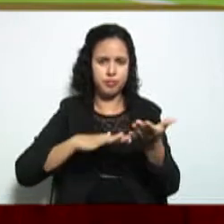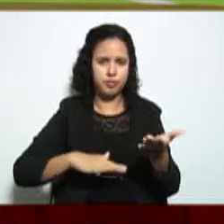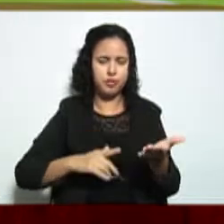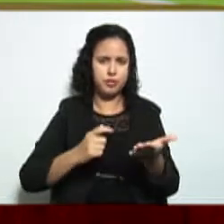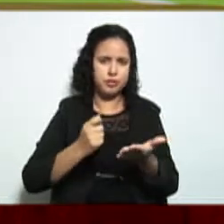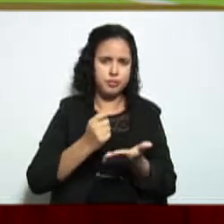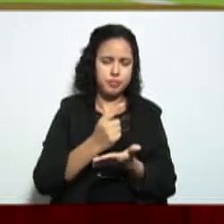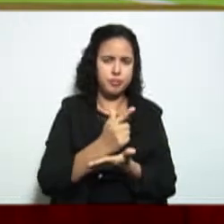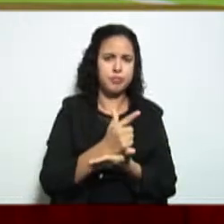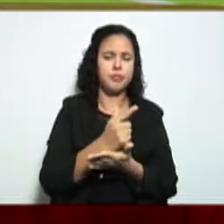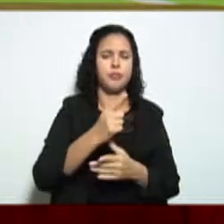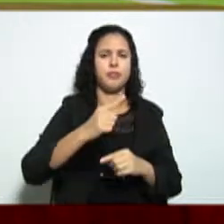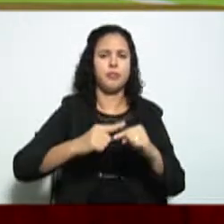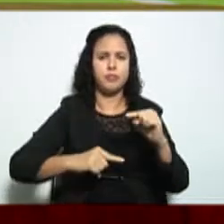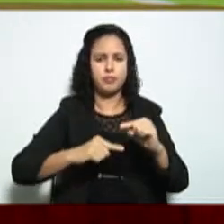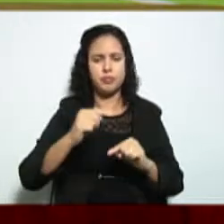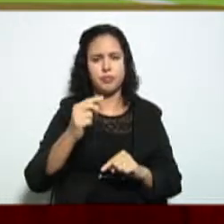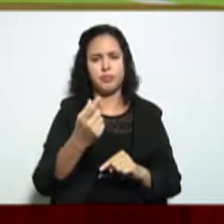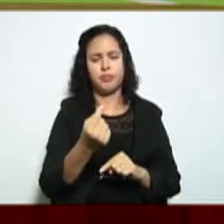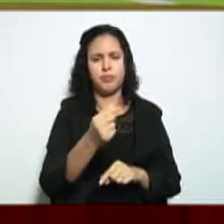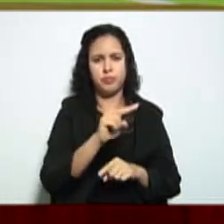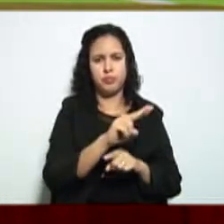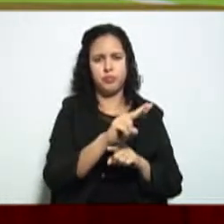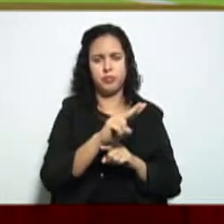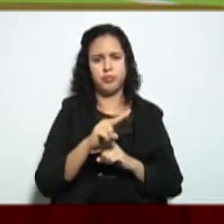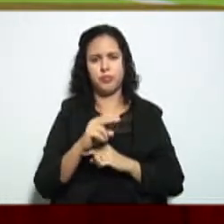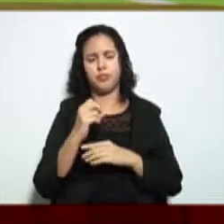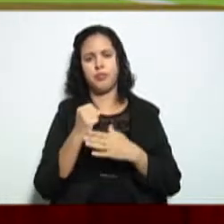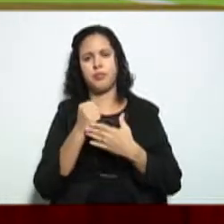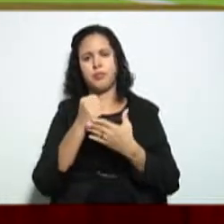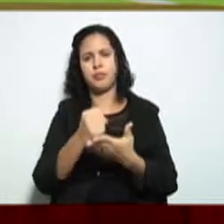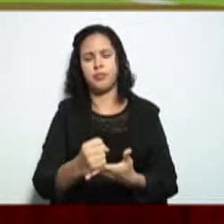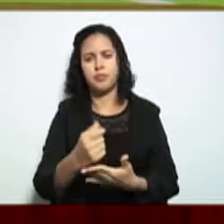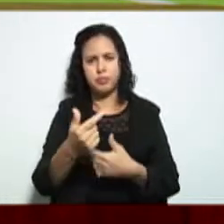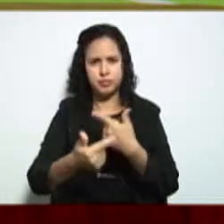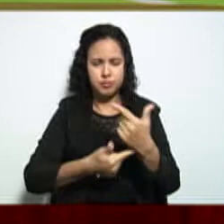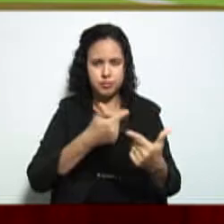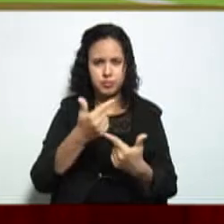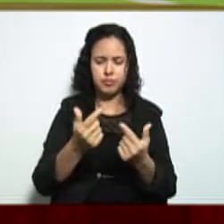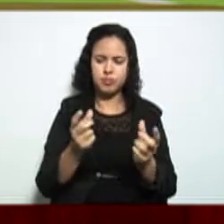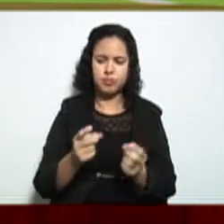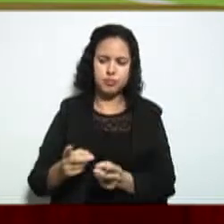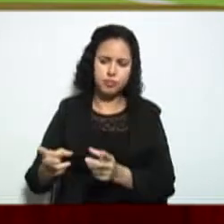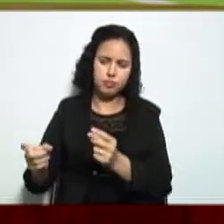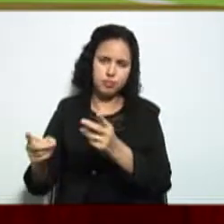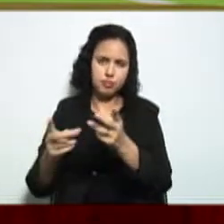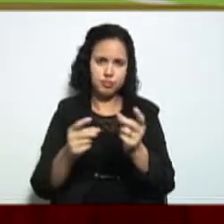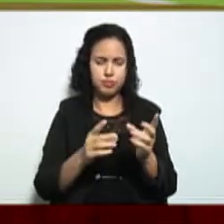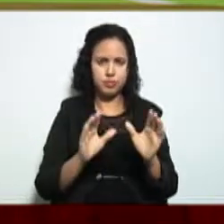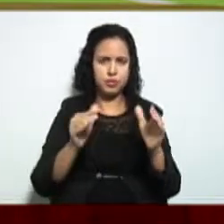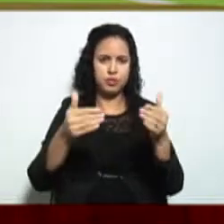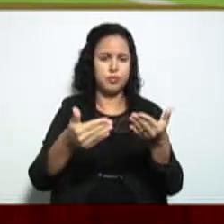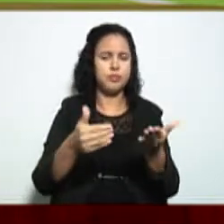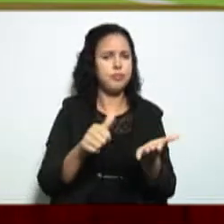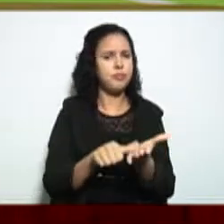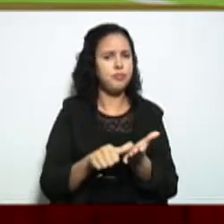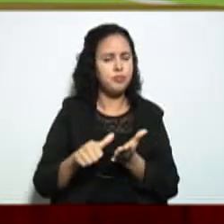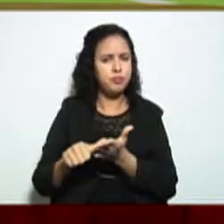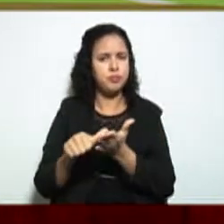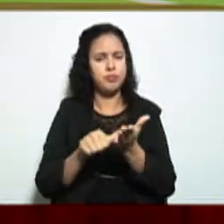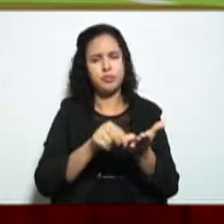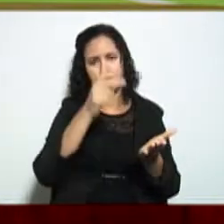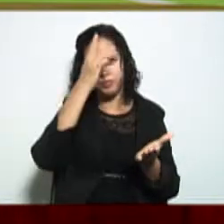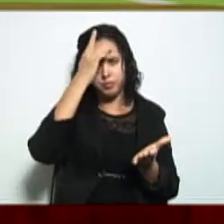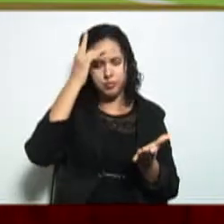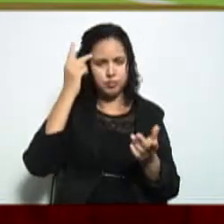consumo, produção, crédito, prestação de serviços e comercialização. O foco é o cooperado, o ser humano,